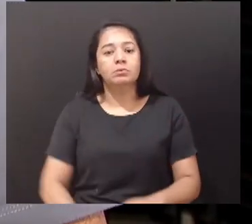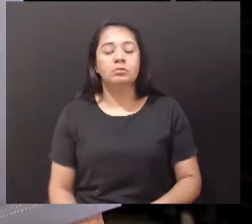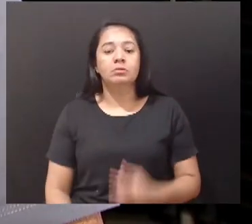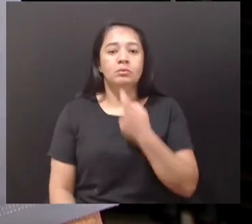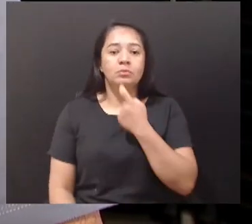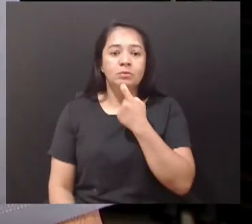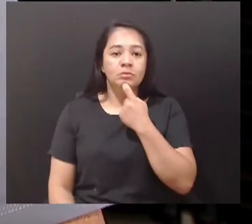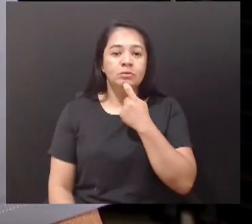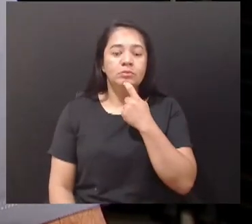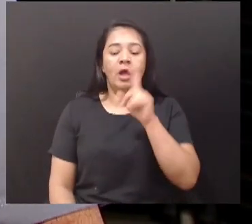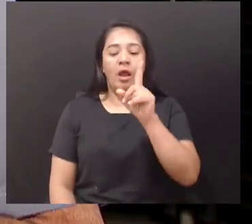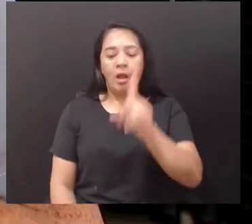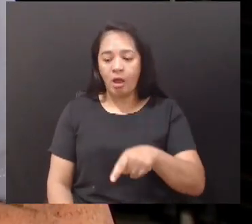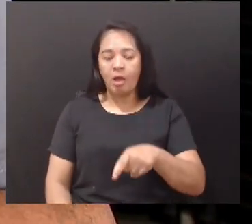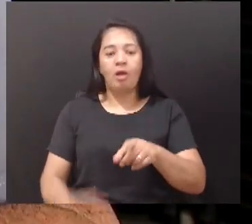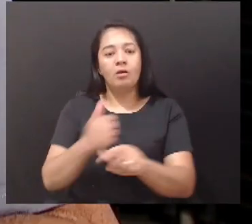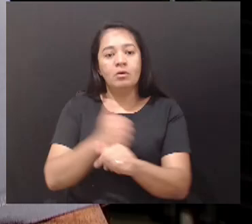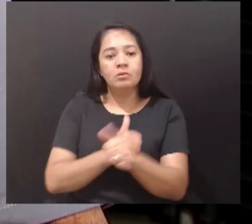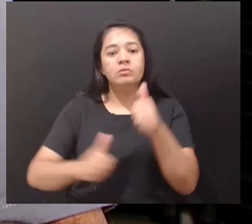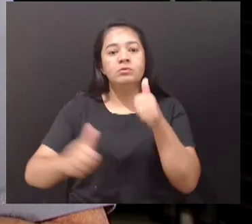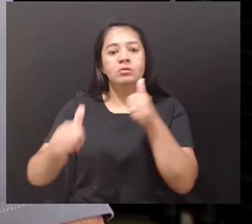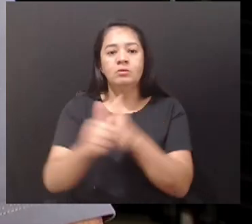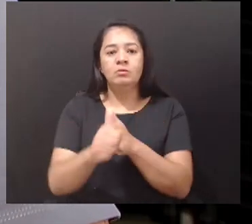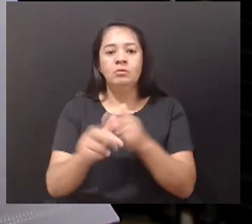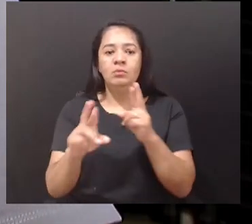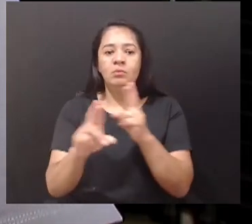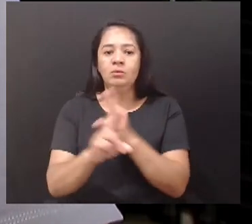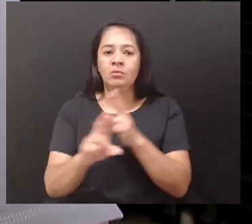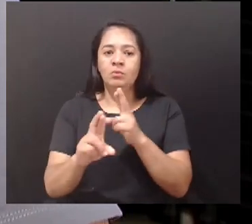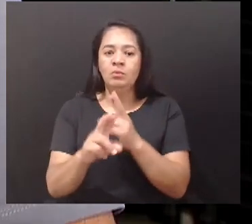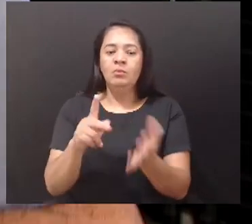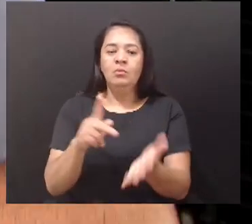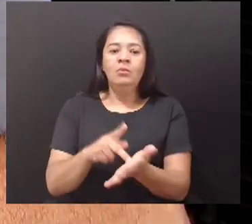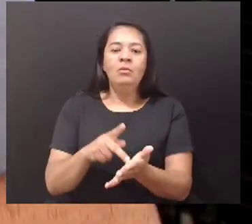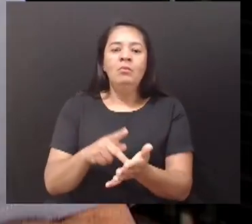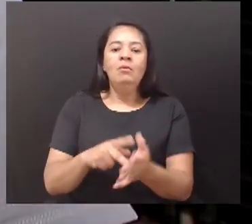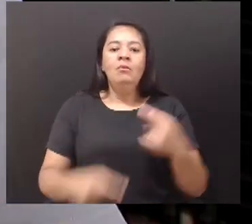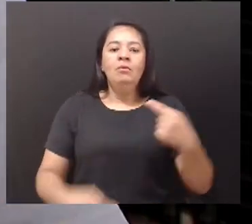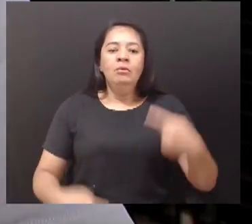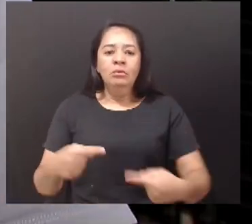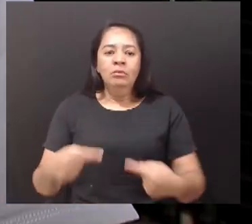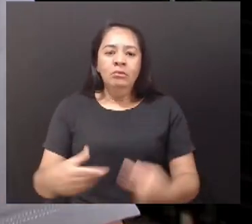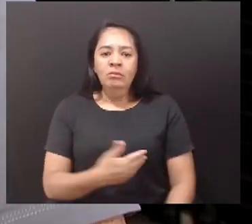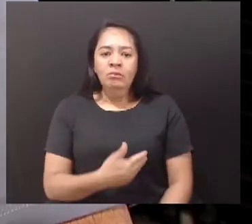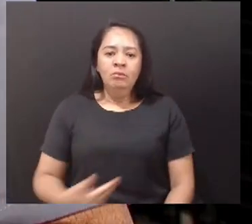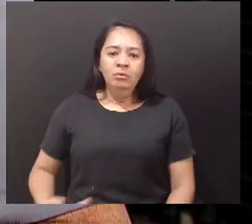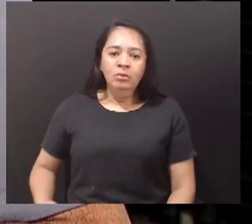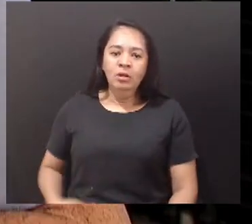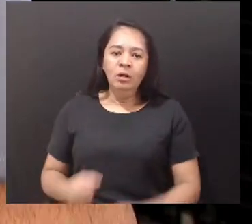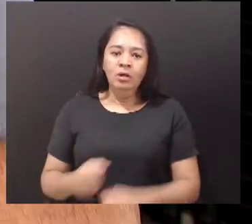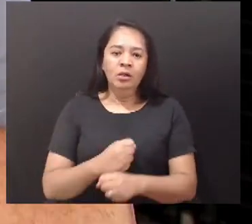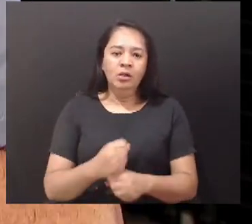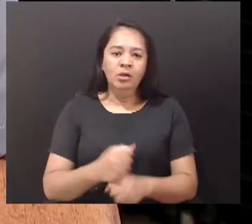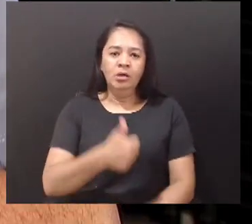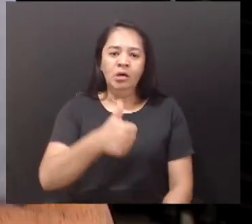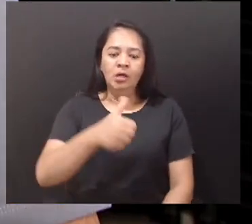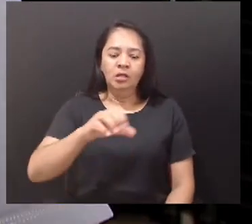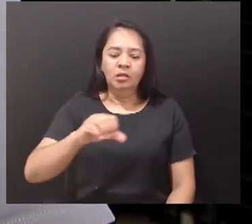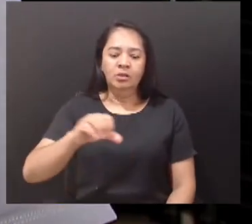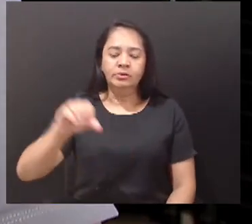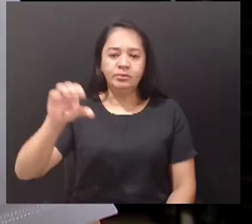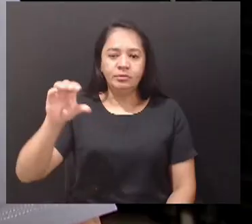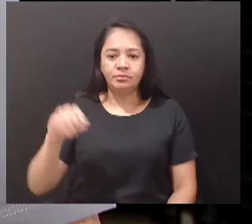protagonista em relações da efetivação da política pública. Nos anos 90, nós já